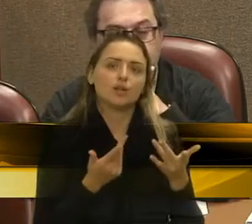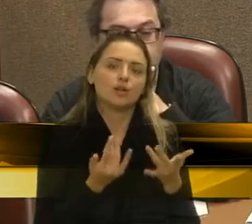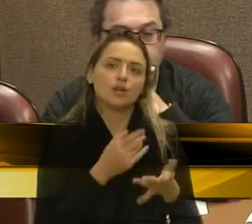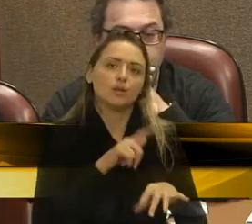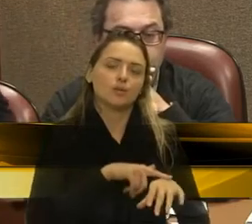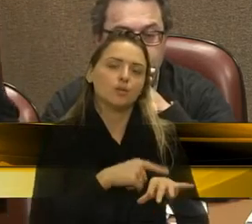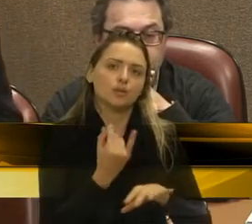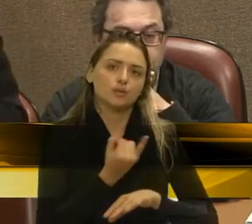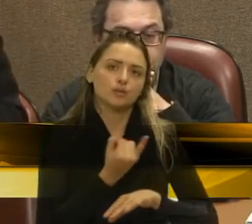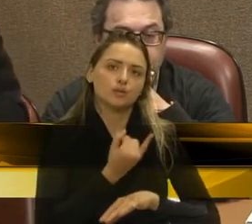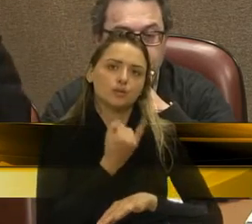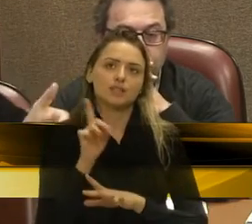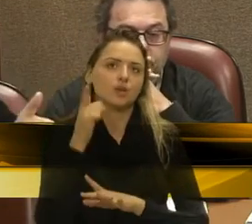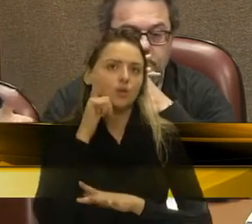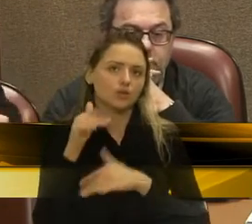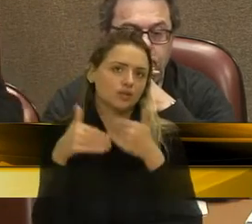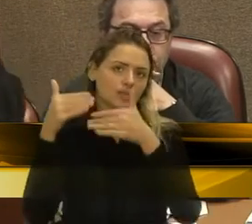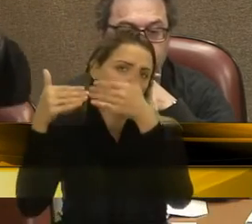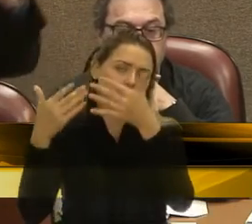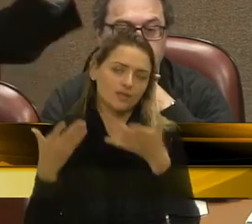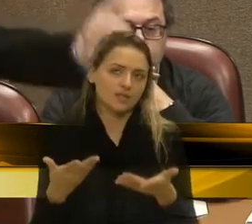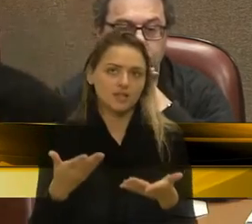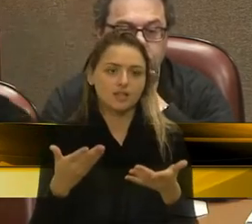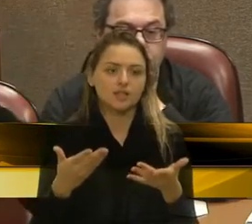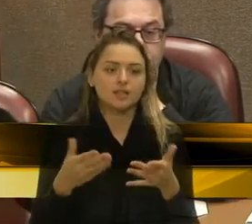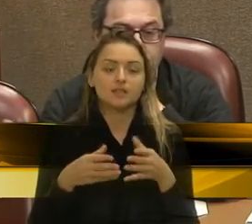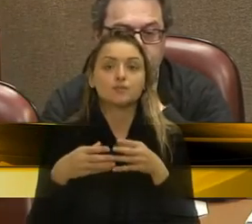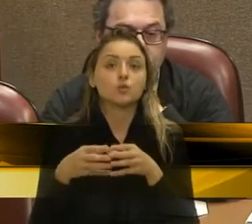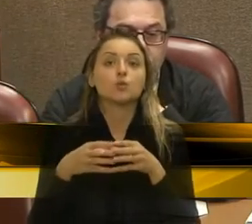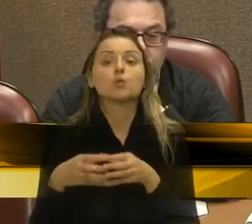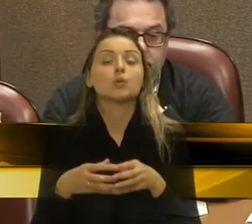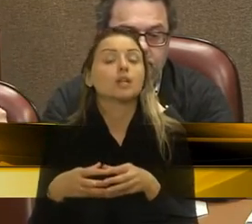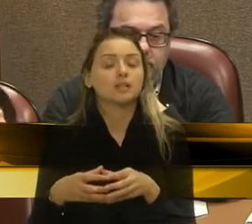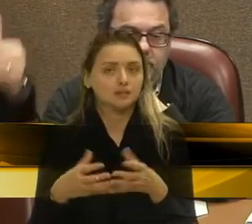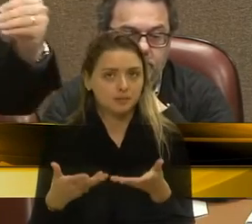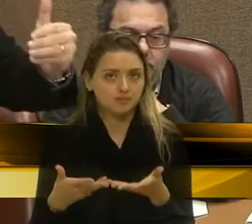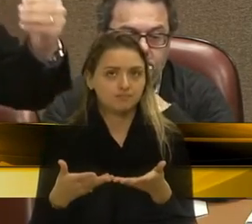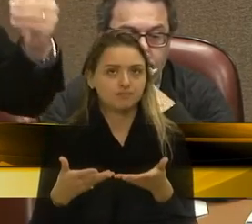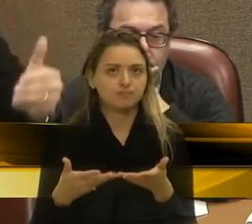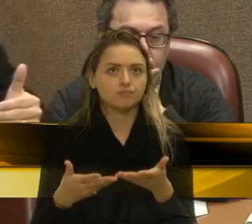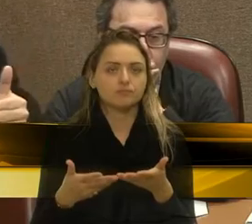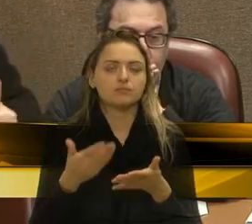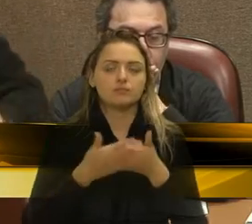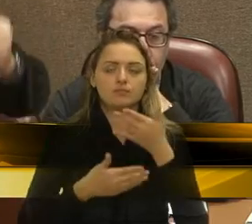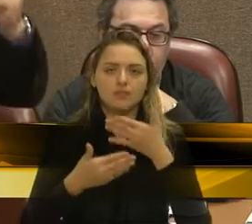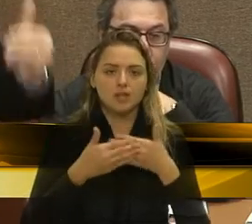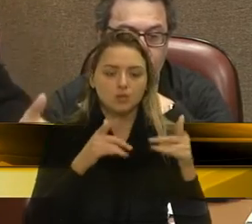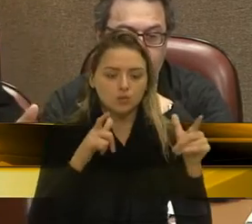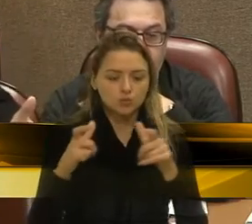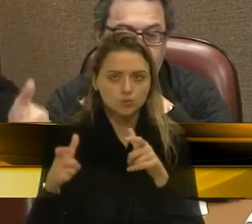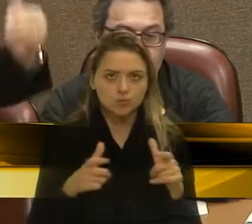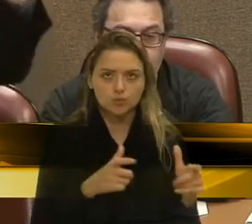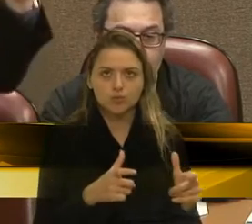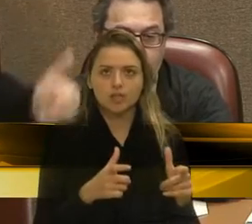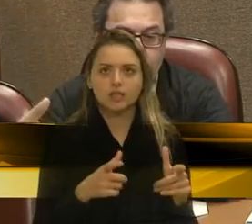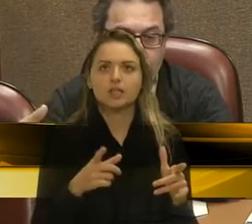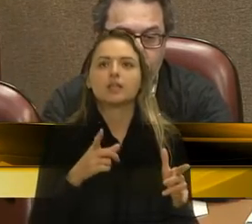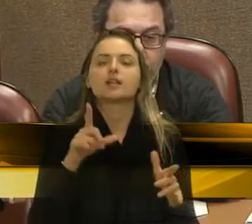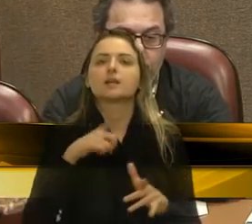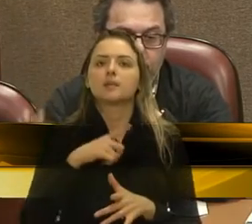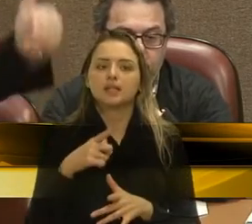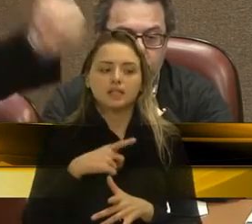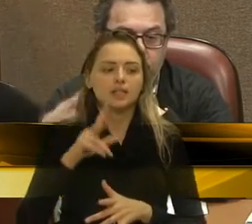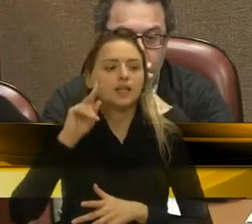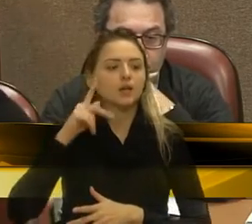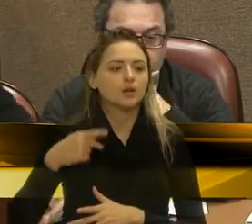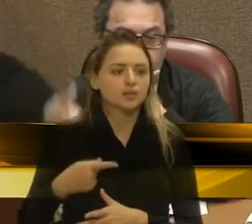da cidadania e não convive turisticamente no seu município. E esses atrativos precisam ser conhecidos,